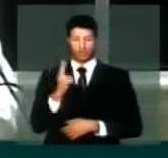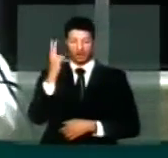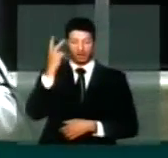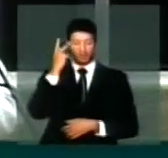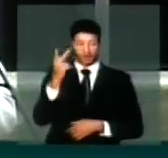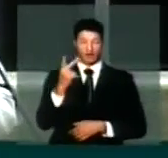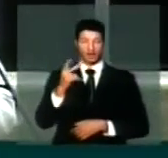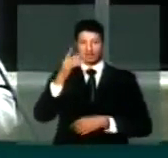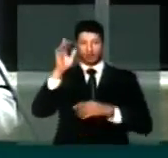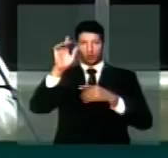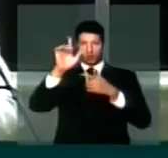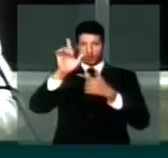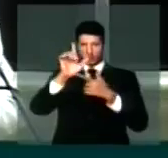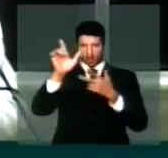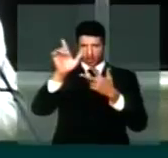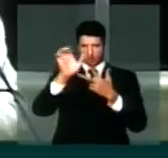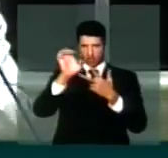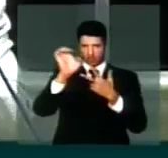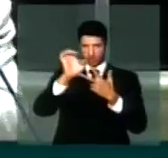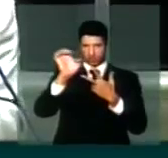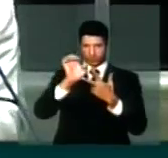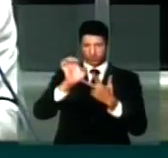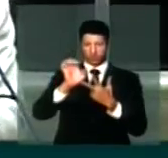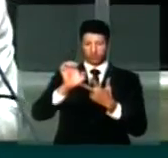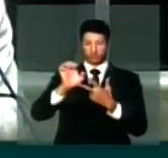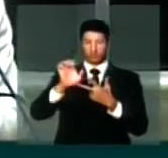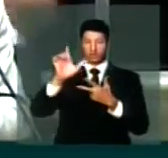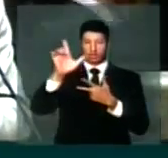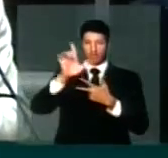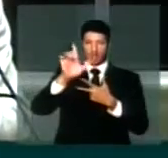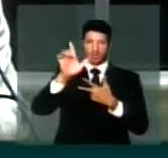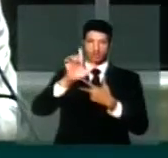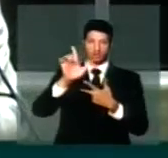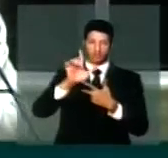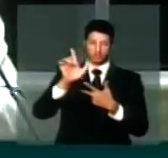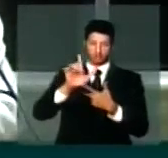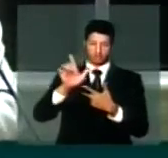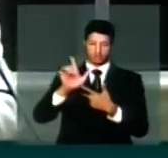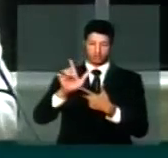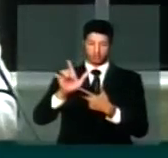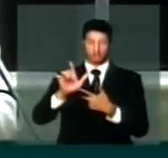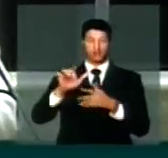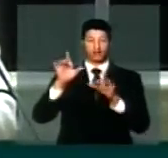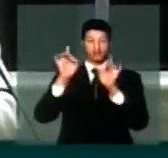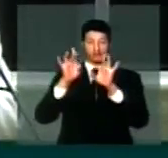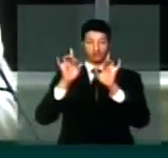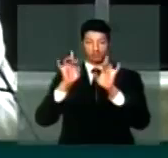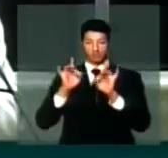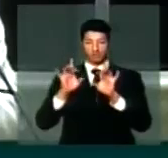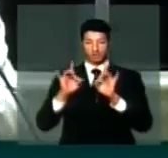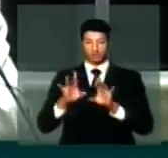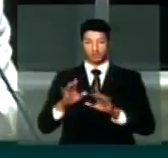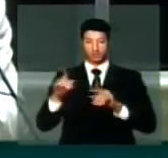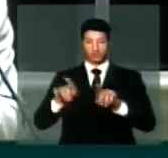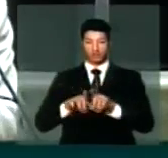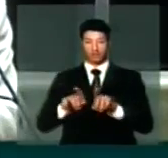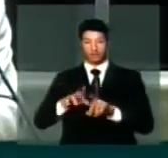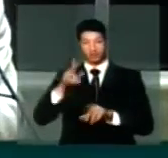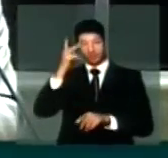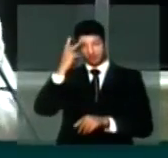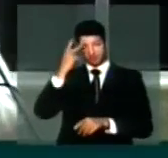os executivos, para os legislativos, especialmente